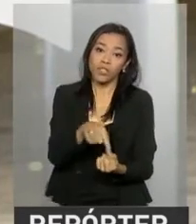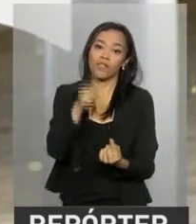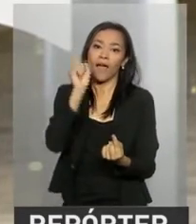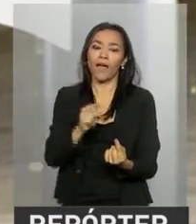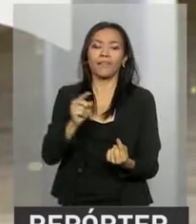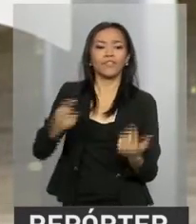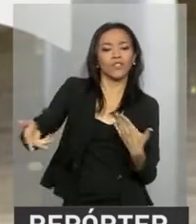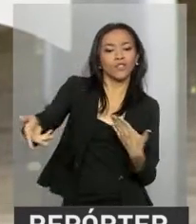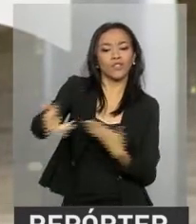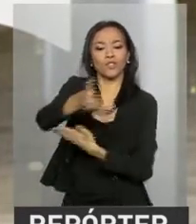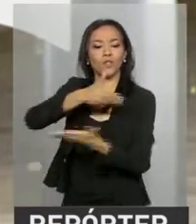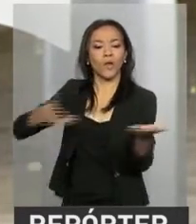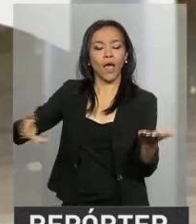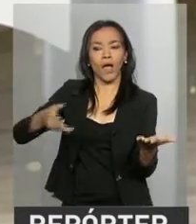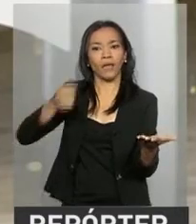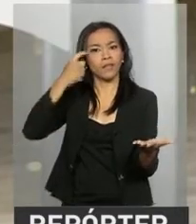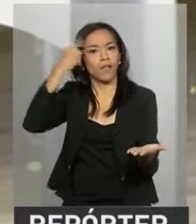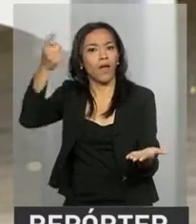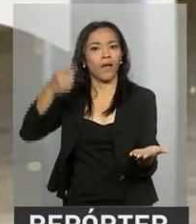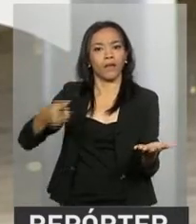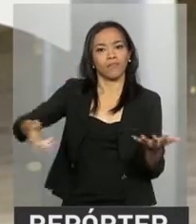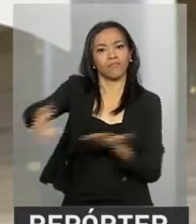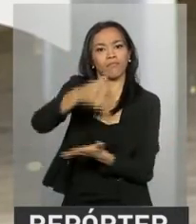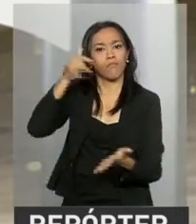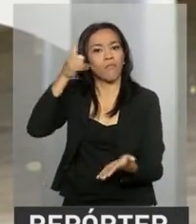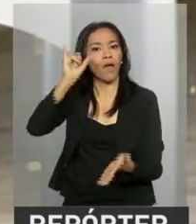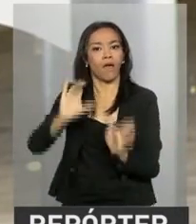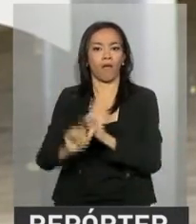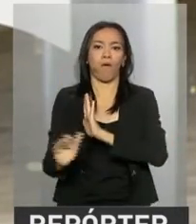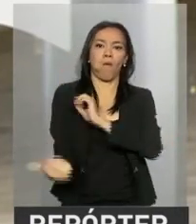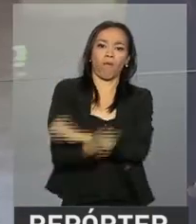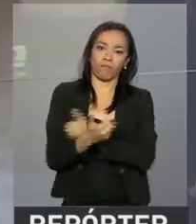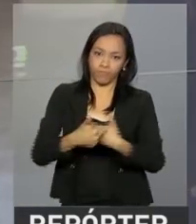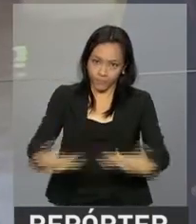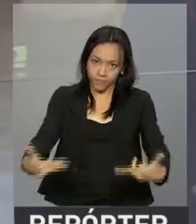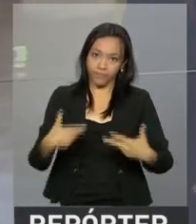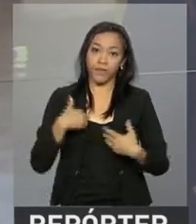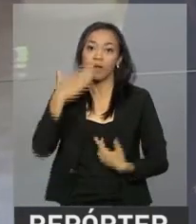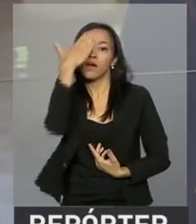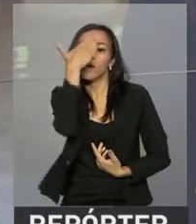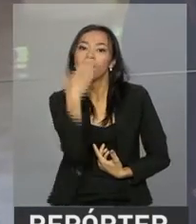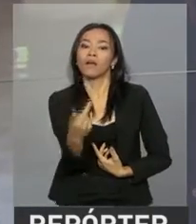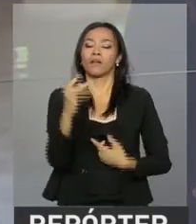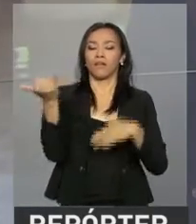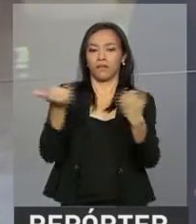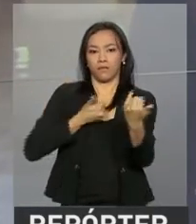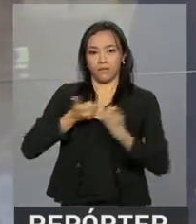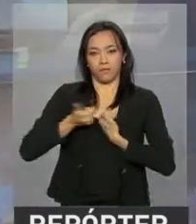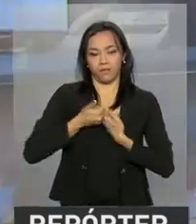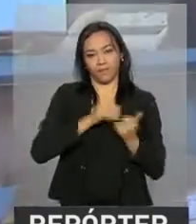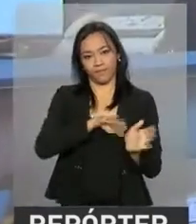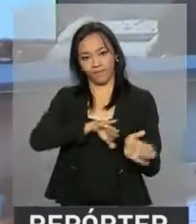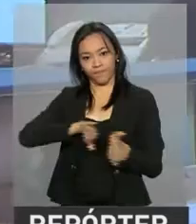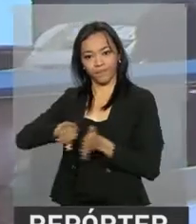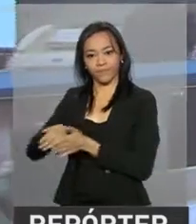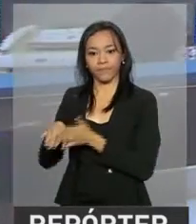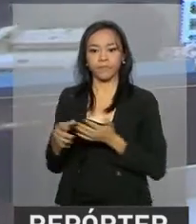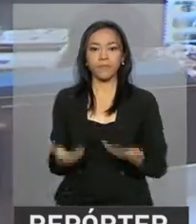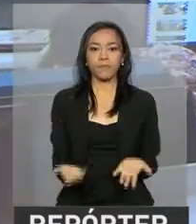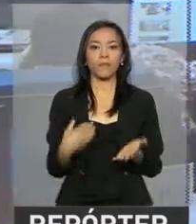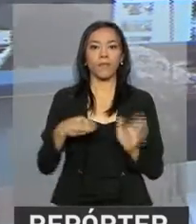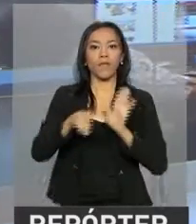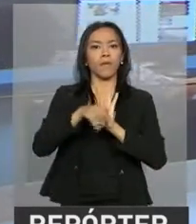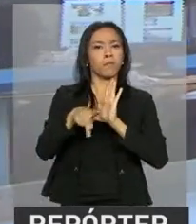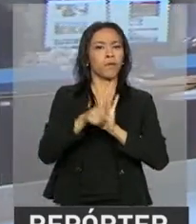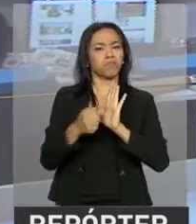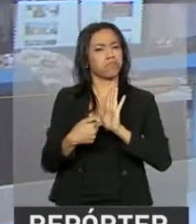trocar aí ideias para o combate à corrupção. José Luiz. Obrigado pelas informações, Paola. A medida